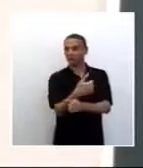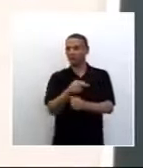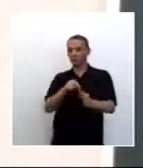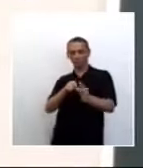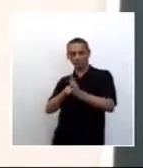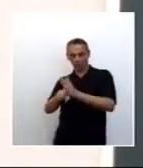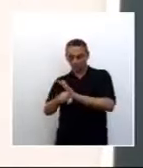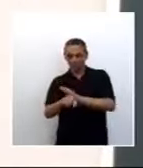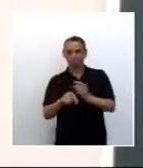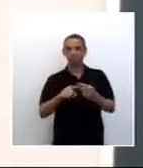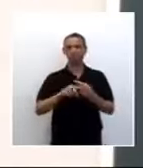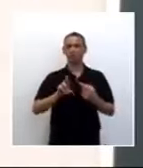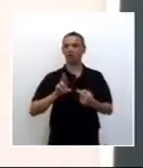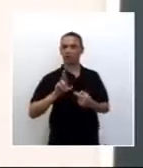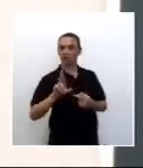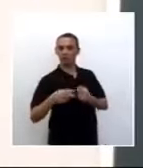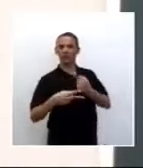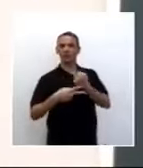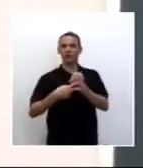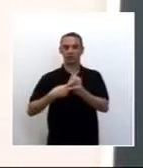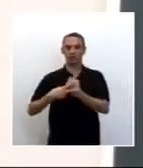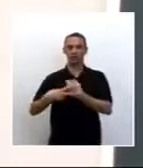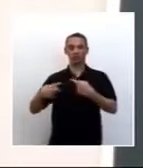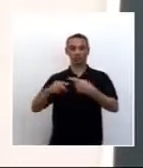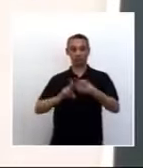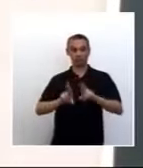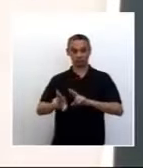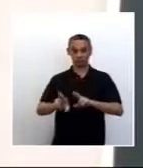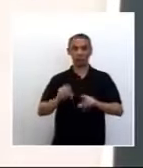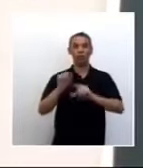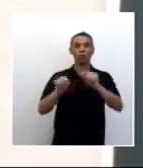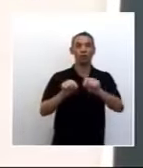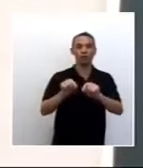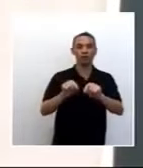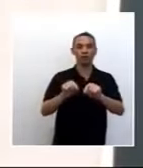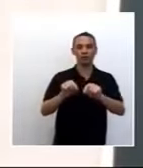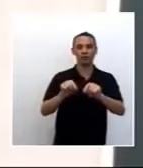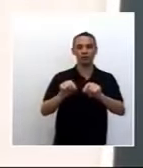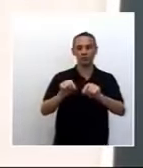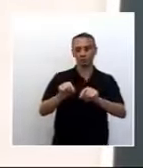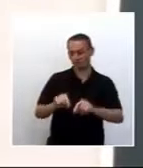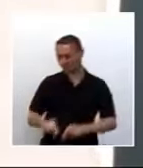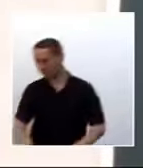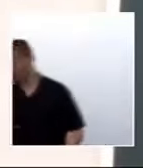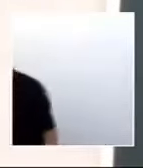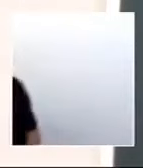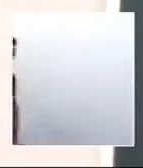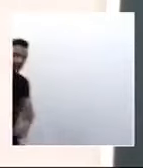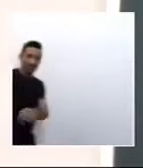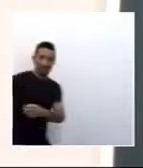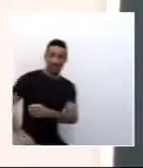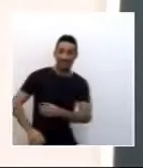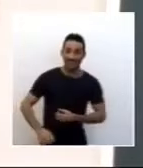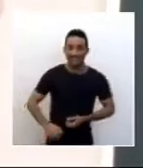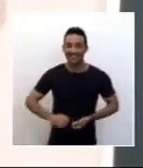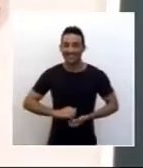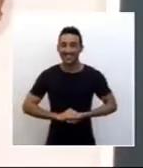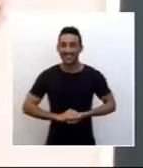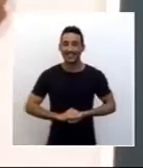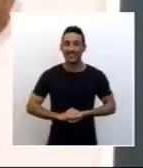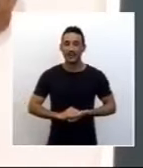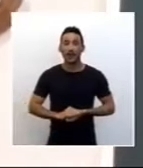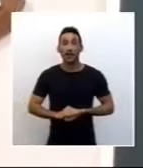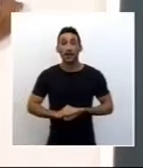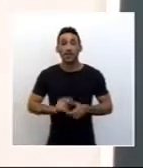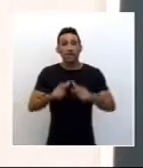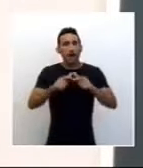o sujeito da resposta o verbo da pergunta o verbo da resposta o que é a informa critério foi com muita